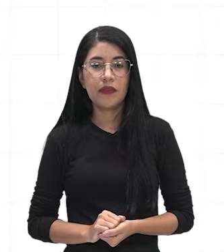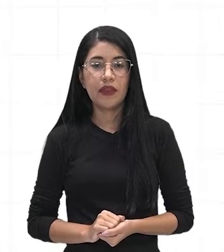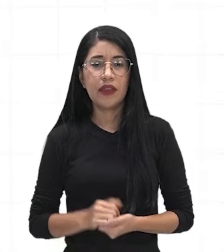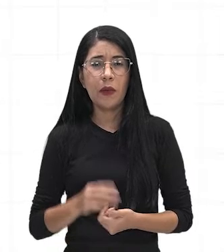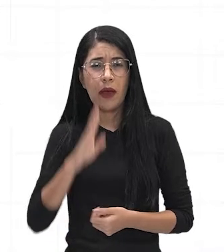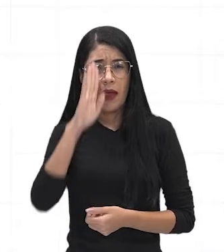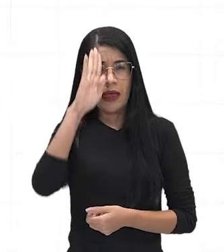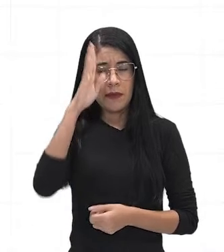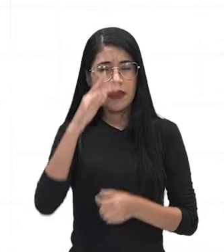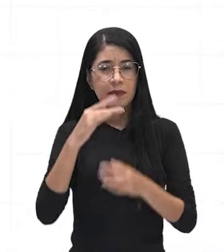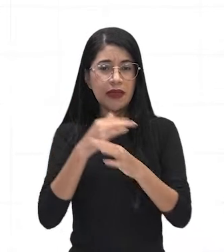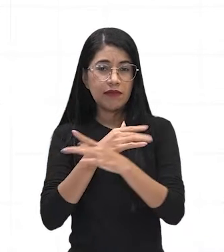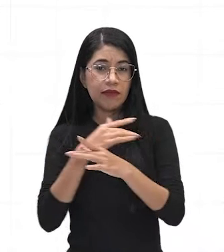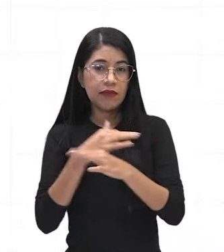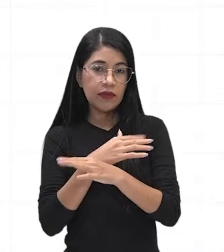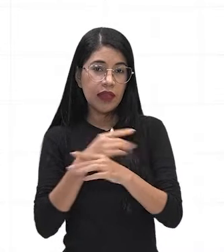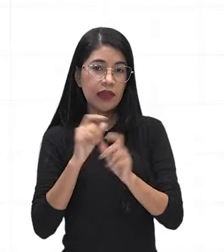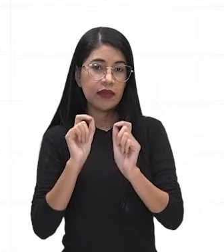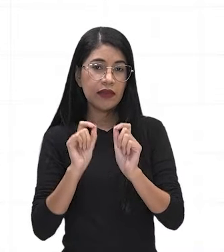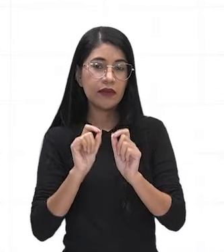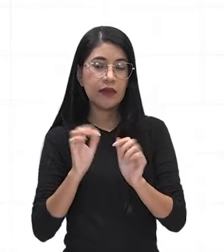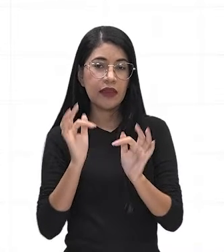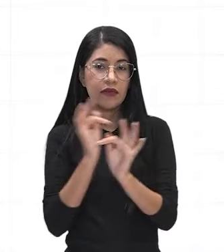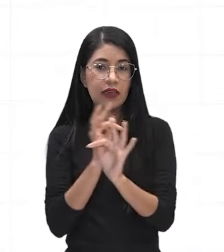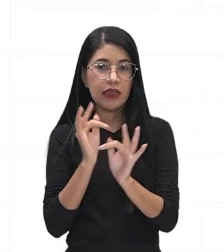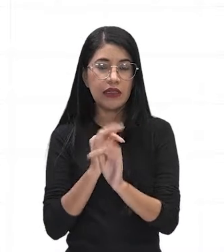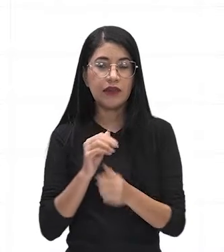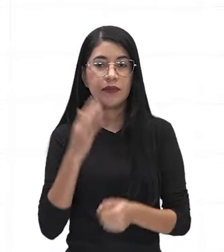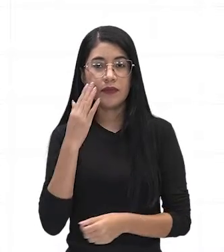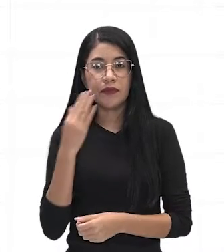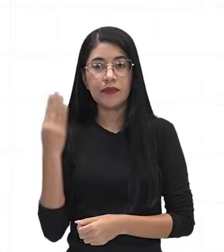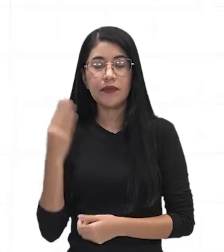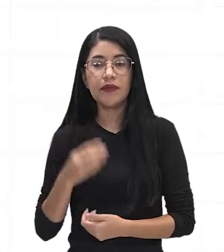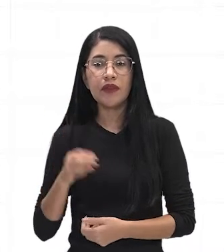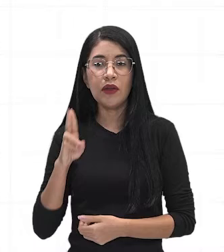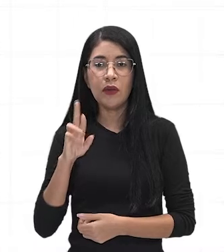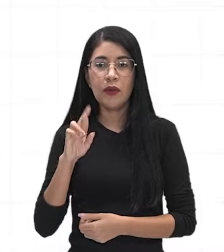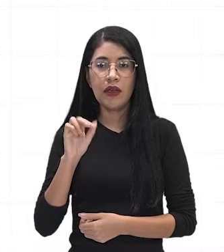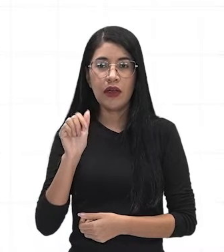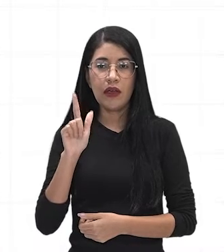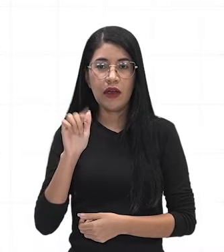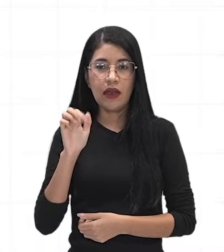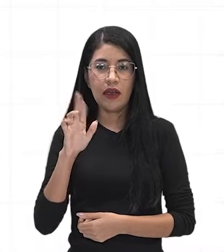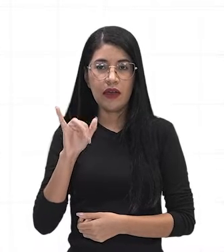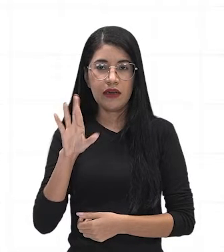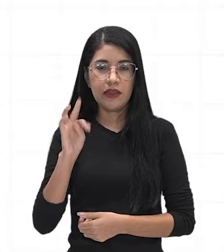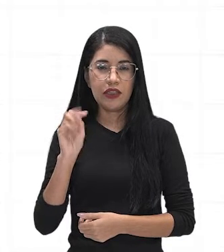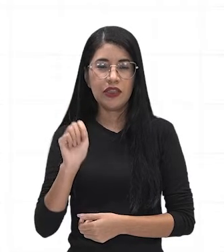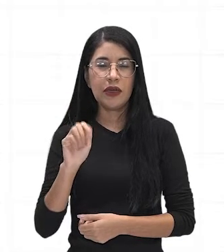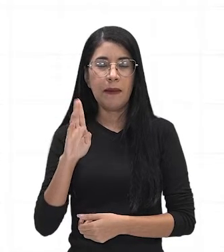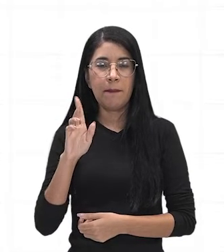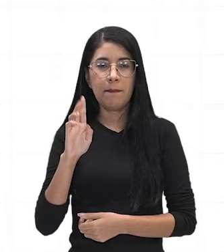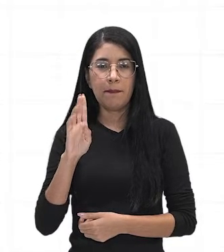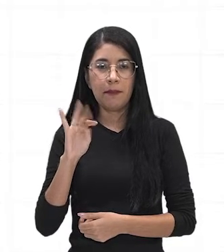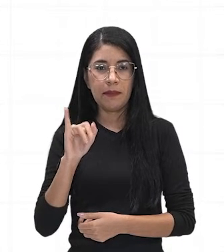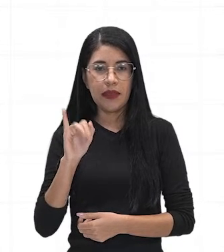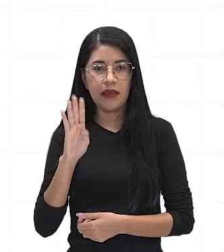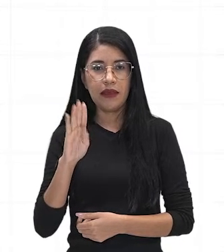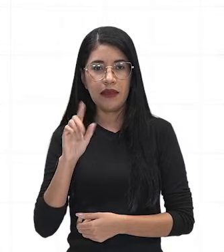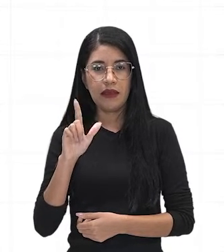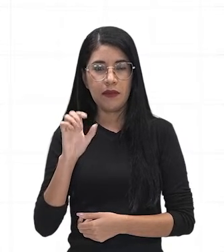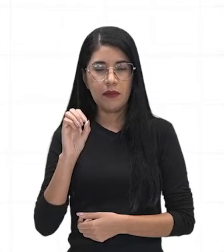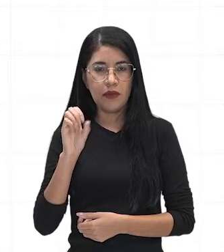principais, então, cidades-estados fenícios foram o Garit, Biblos, Beritos, Sidon e